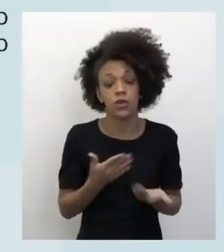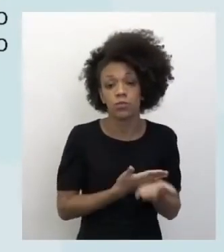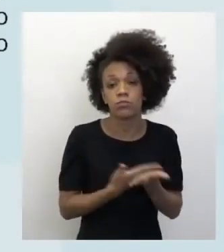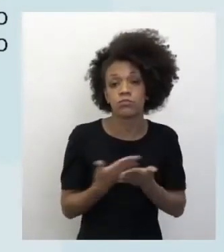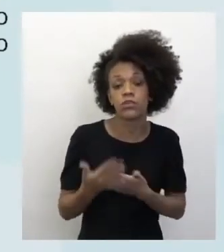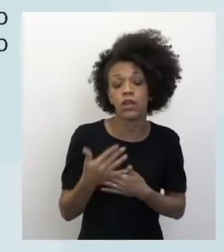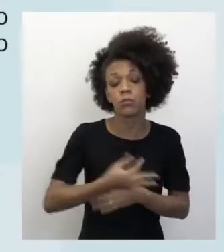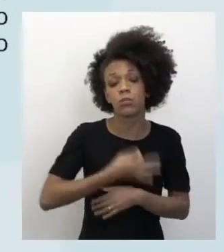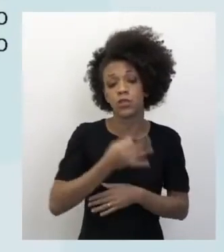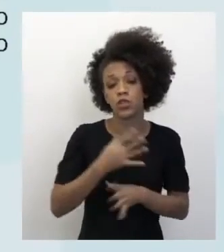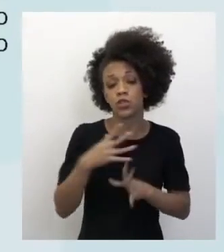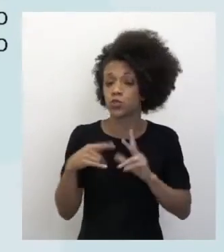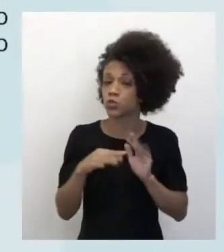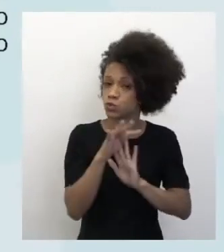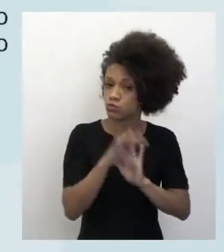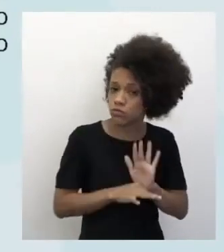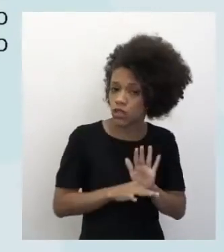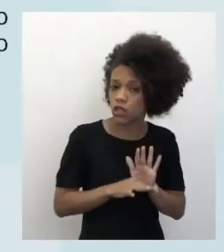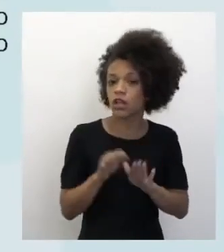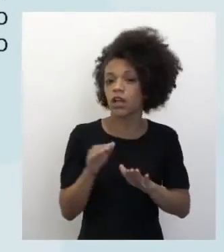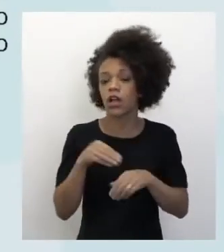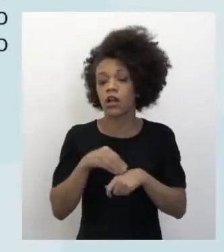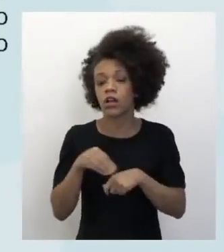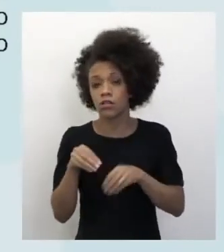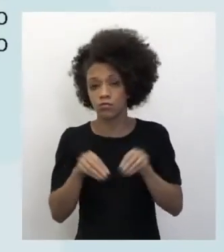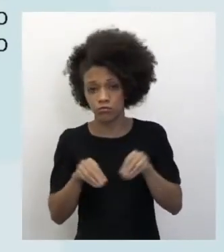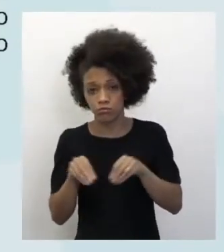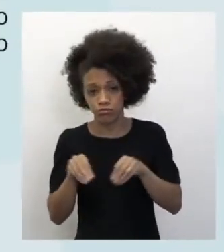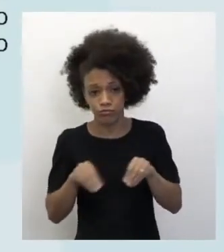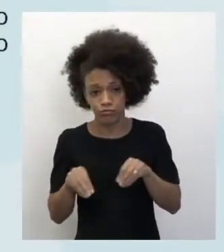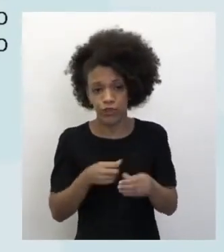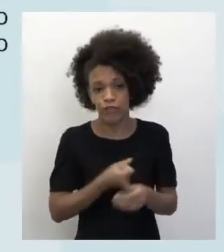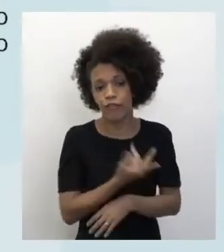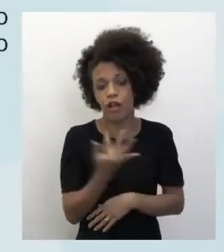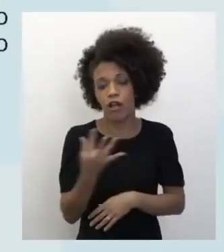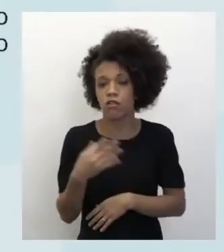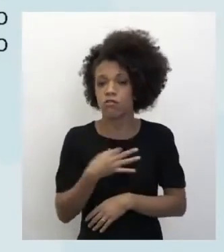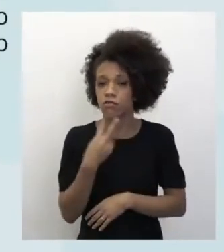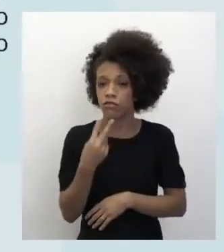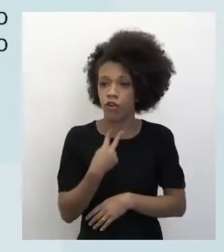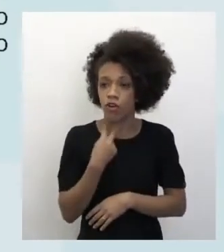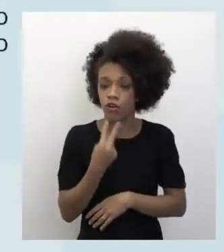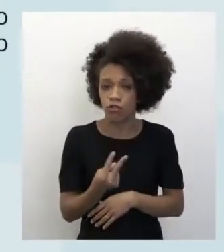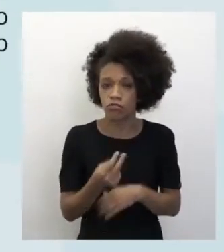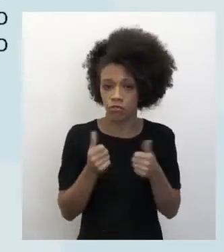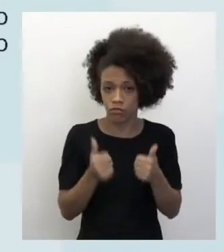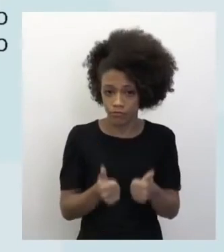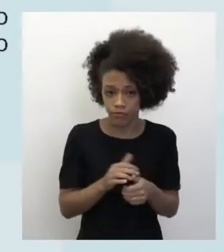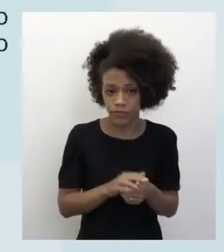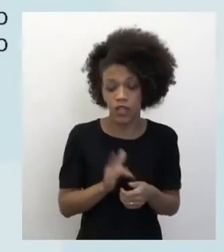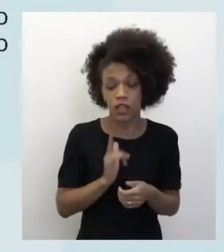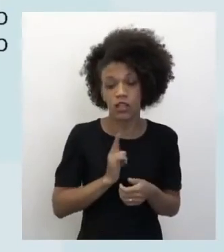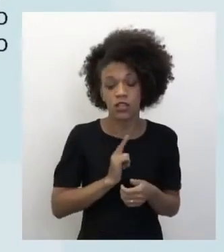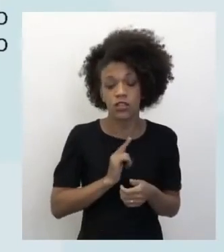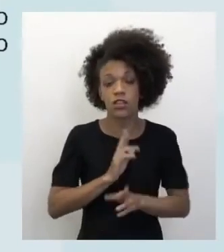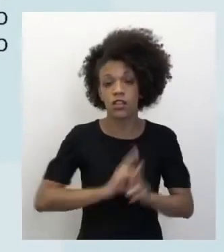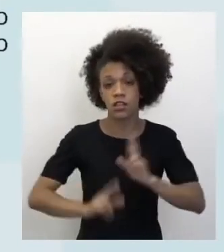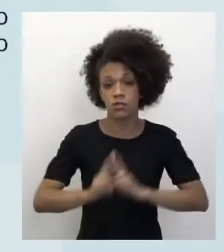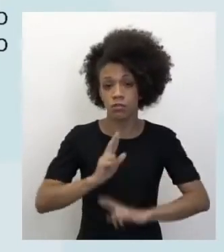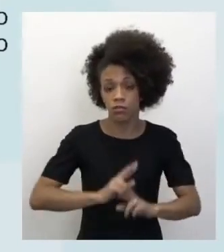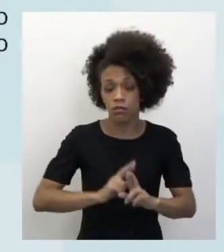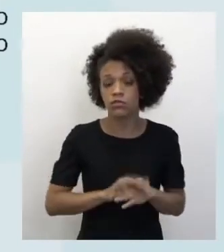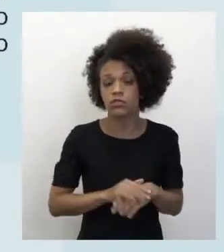todo o texto é permeado por inúmeras vozes, ok? Estamos constantemente respondendo a